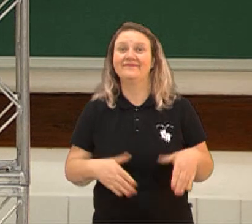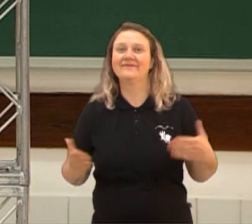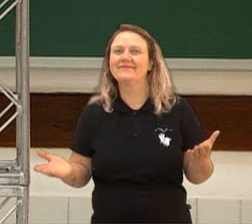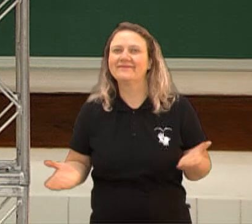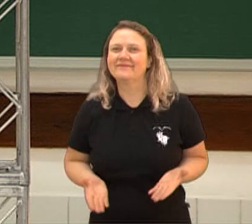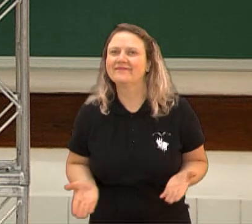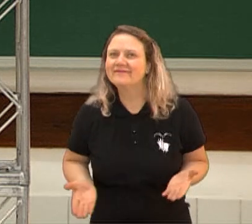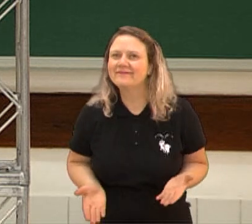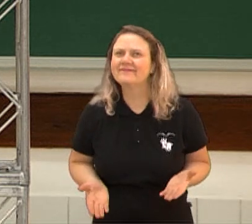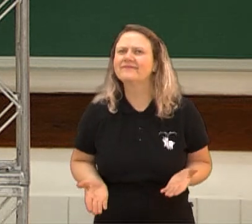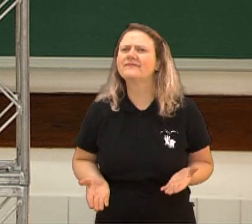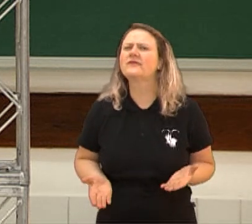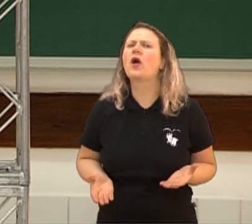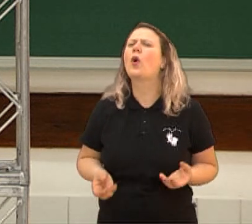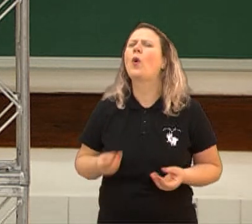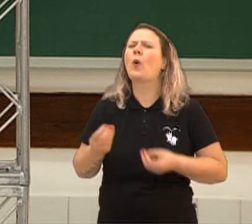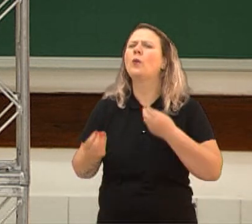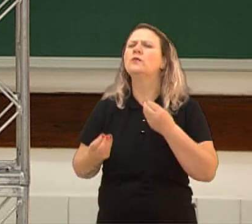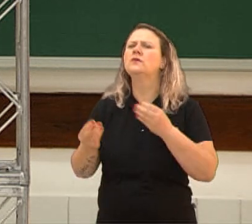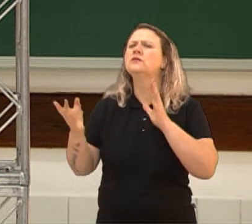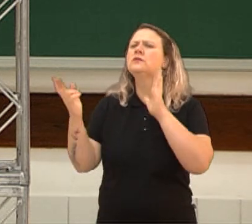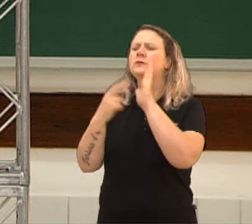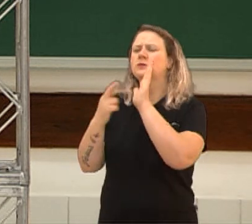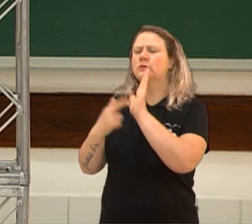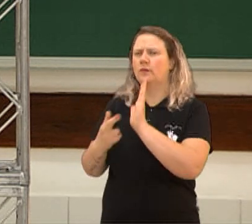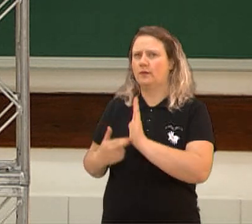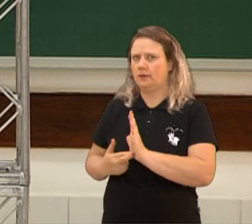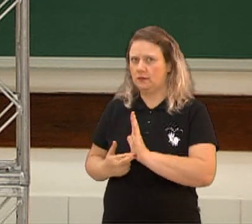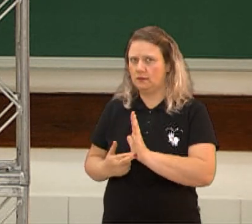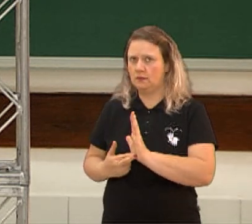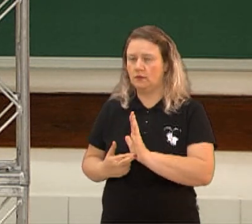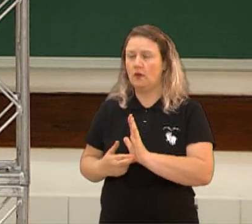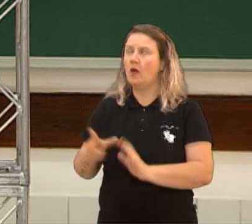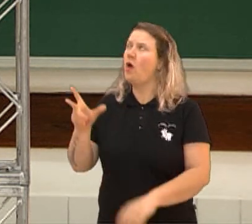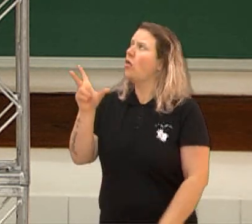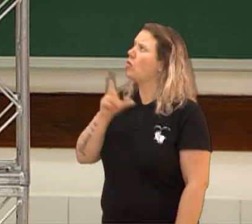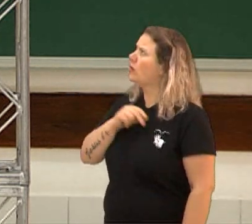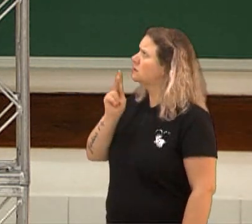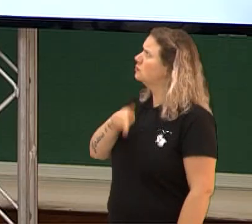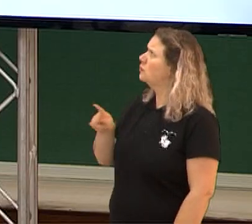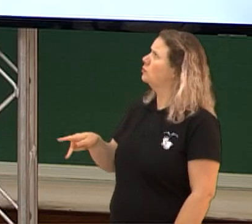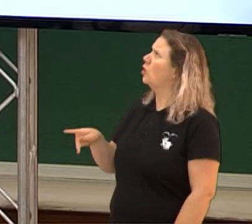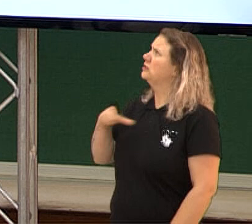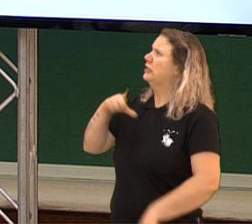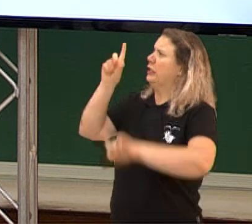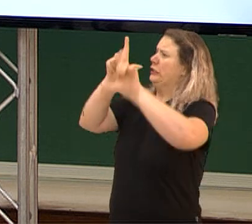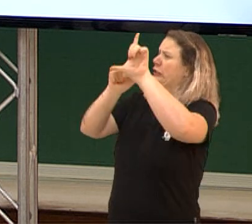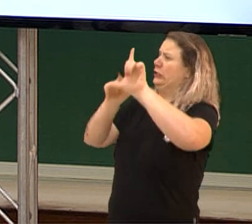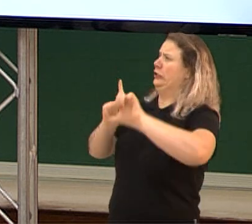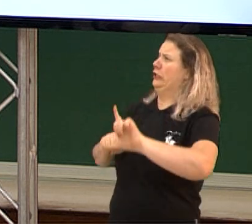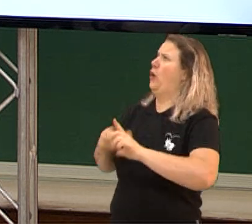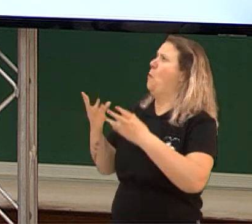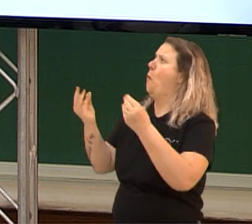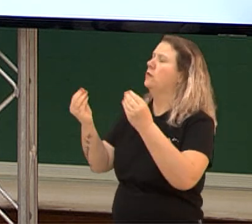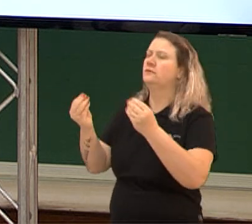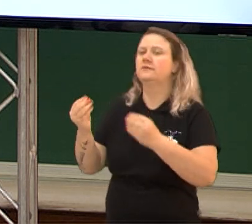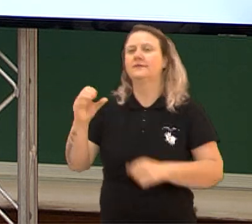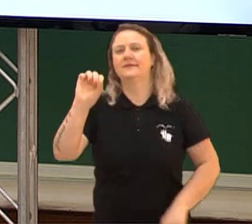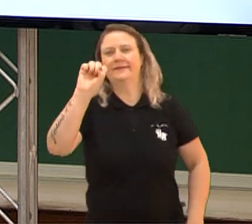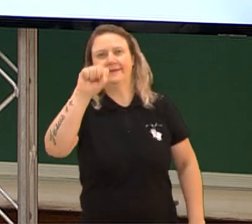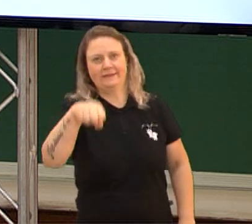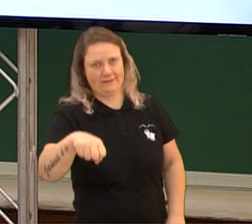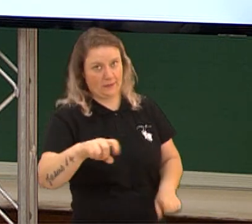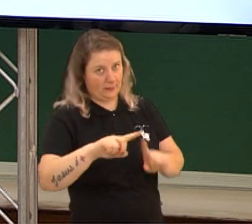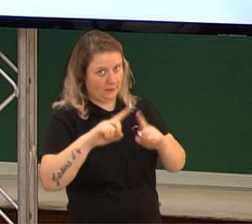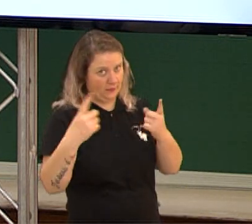aí, pessoal? Viram ali as alternativas de resposta? Nossa, professor, tem um monte de letra ali, né? Sim, mas